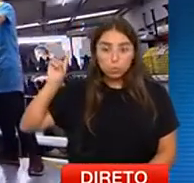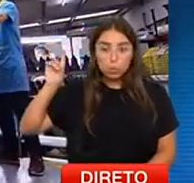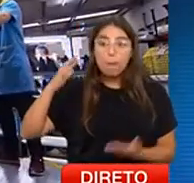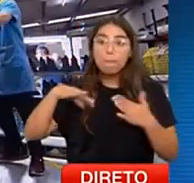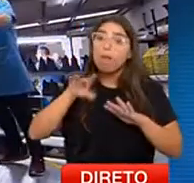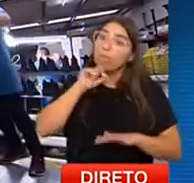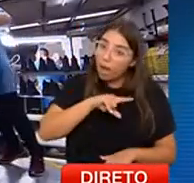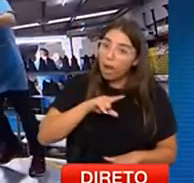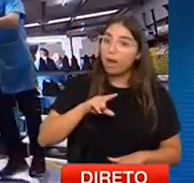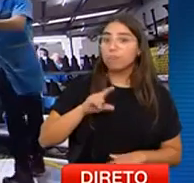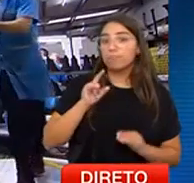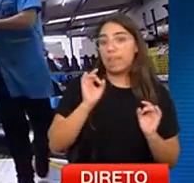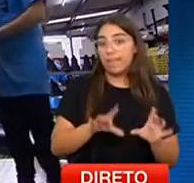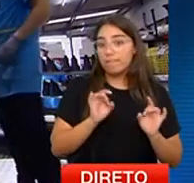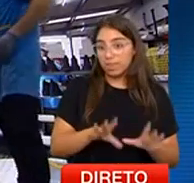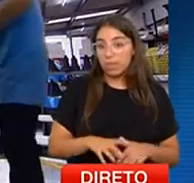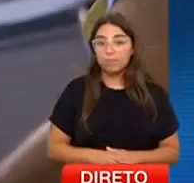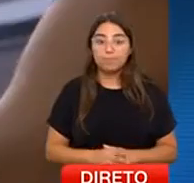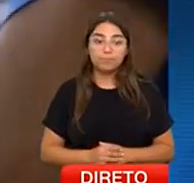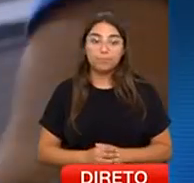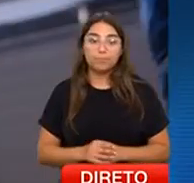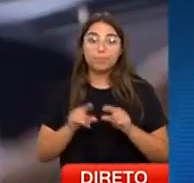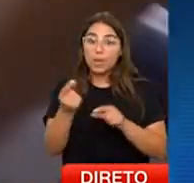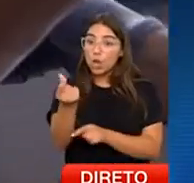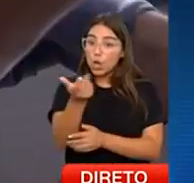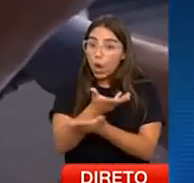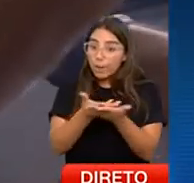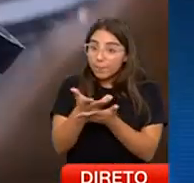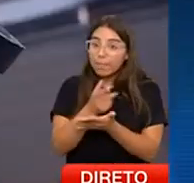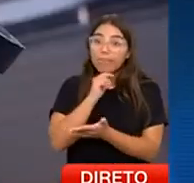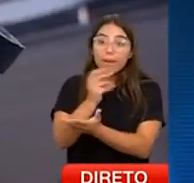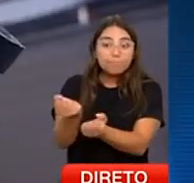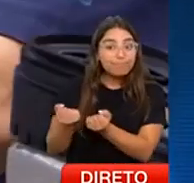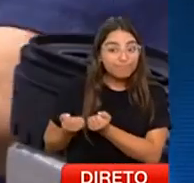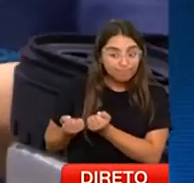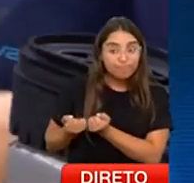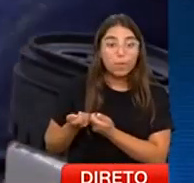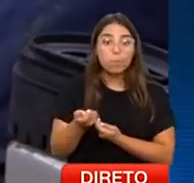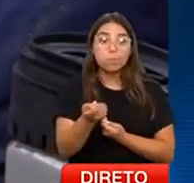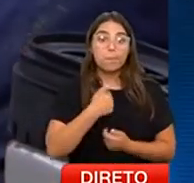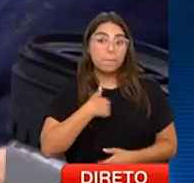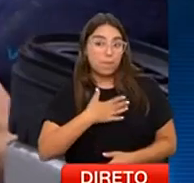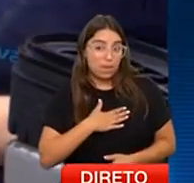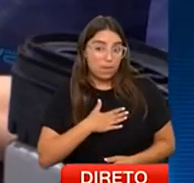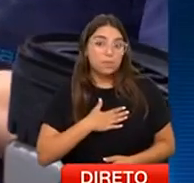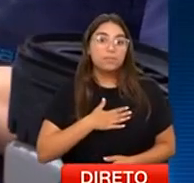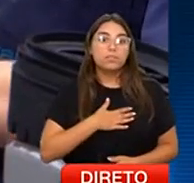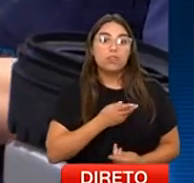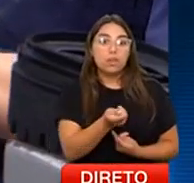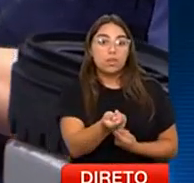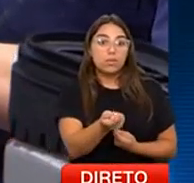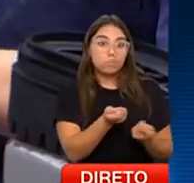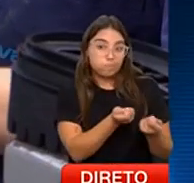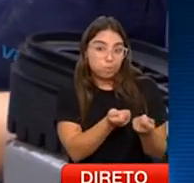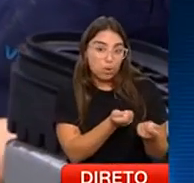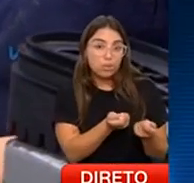um um ganho de produtividade um ganho até do ponto de vista económico para as empresas eh e para as organizações que invistam nesta área que pode ter algum